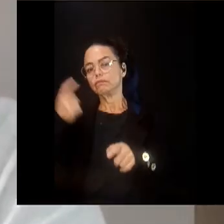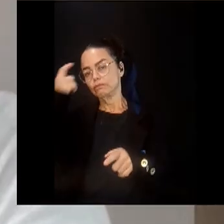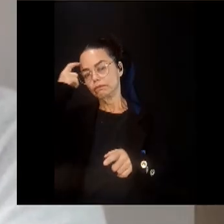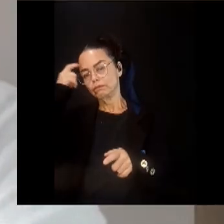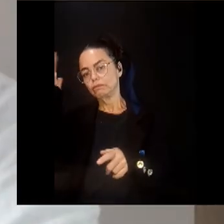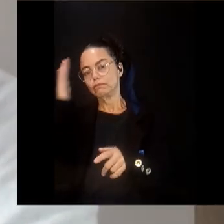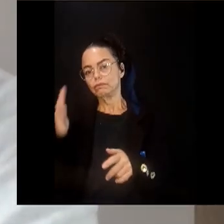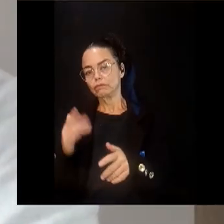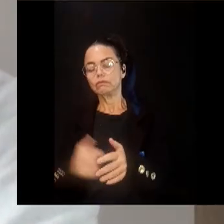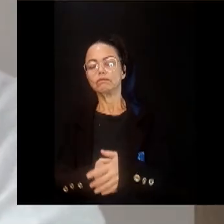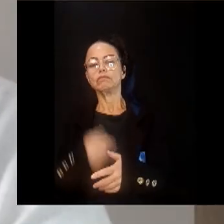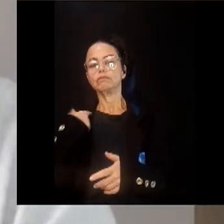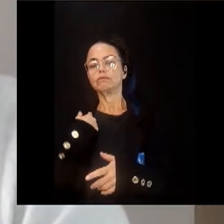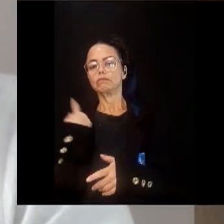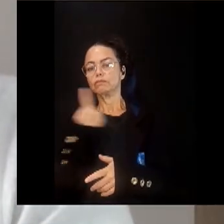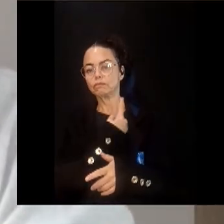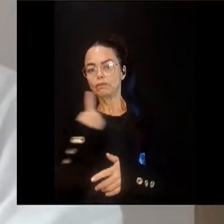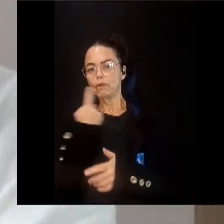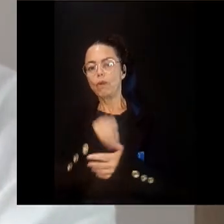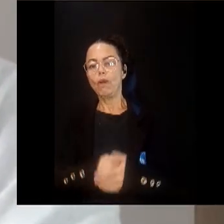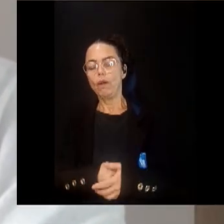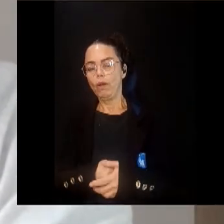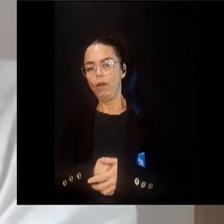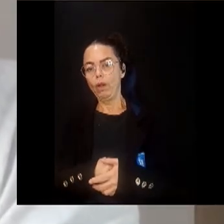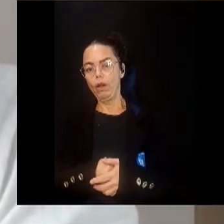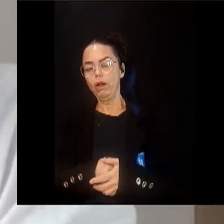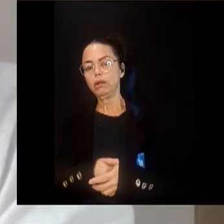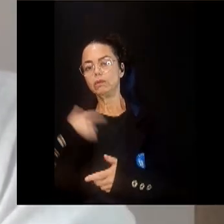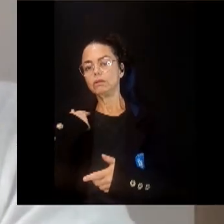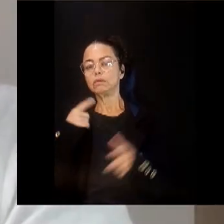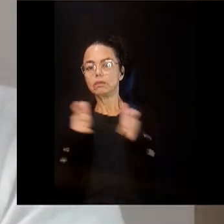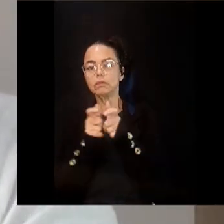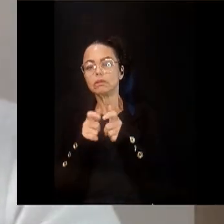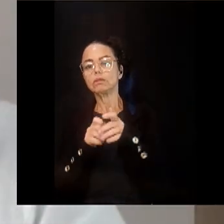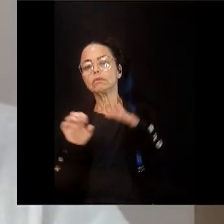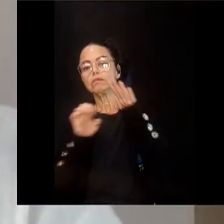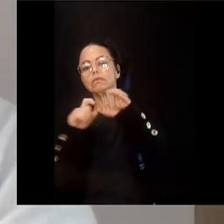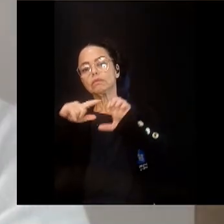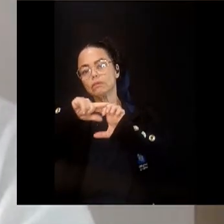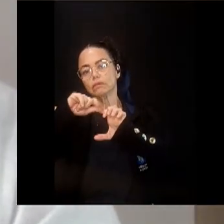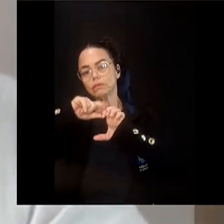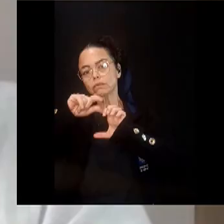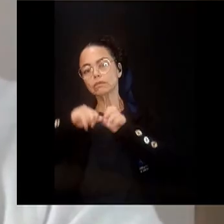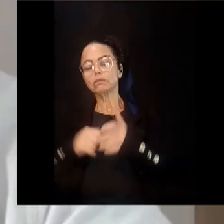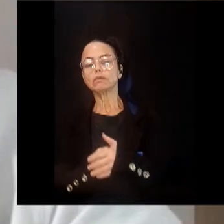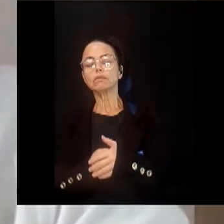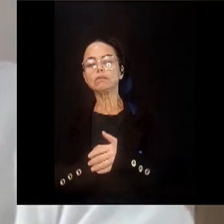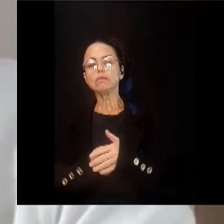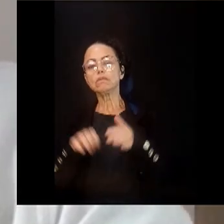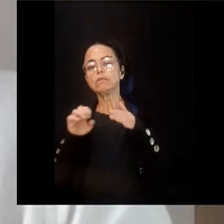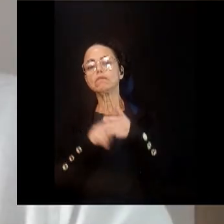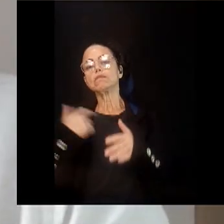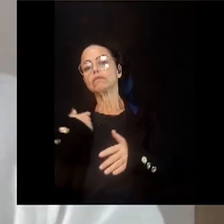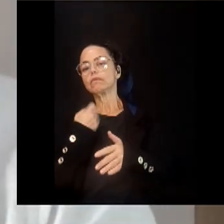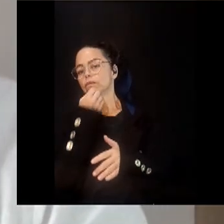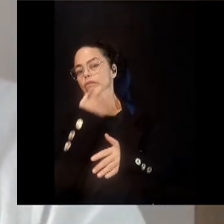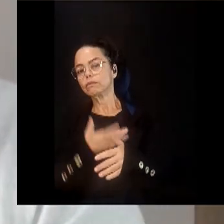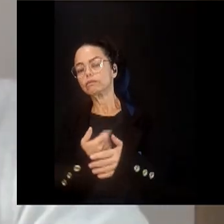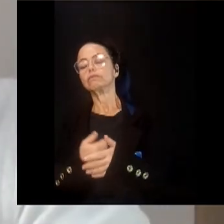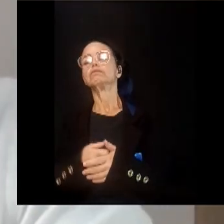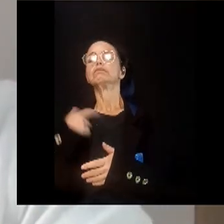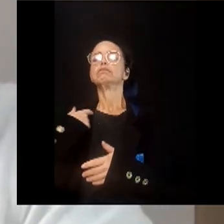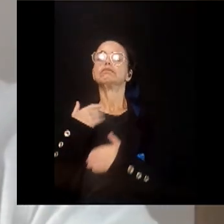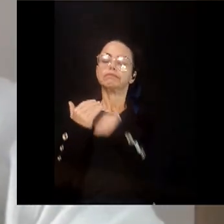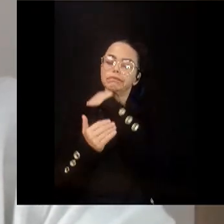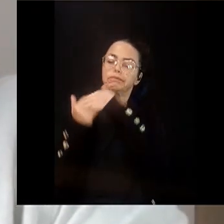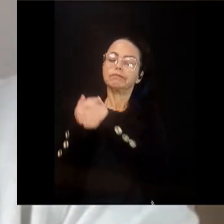nós somos, né, em maioria, pequenos e microempreendedores, a gente ainda tem um bom caminho pela frente, né? Então, quanto mais aliados,